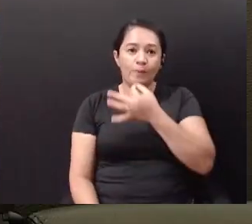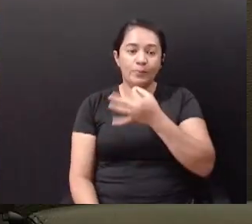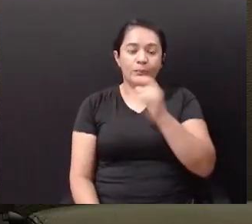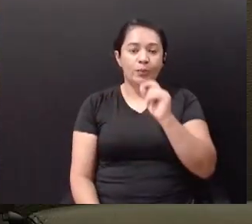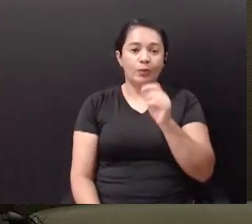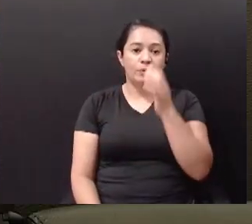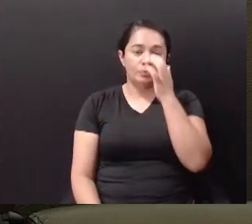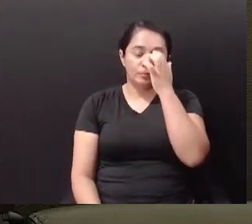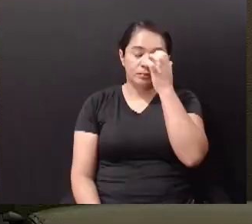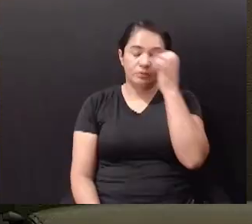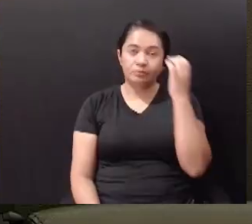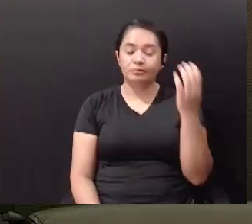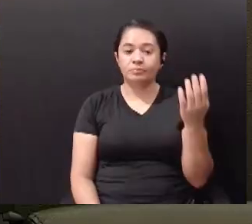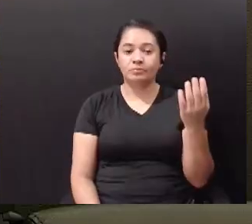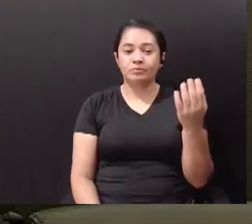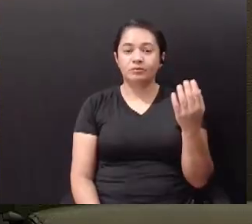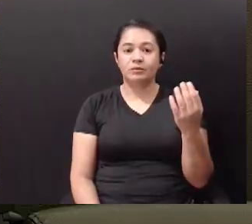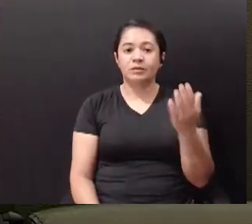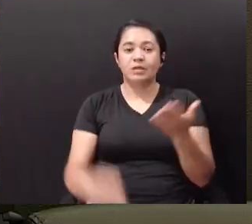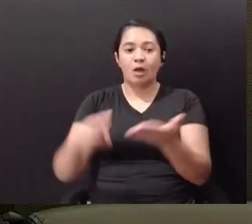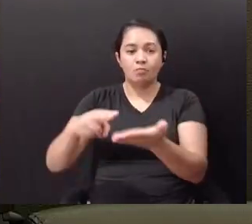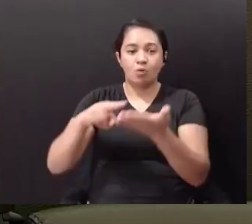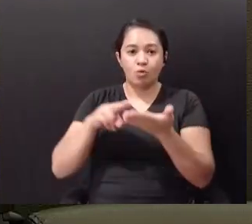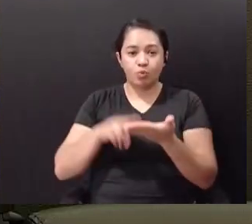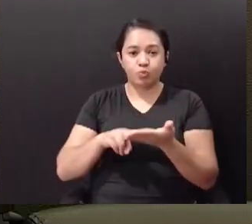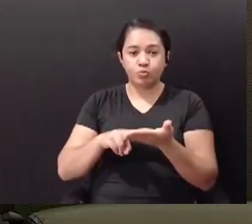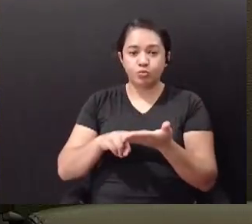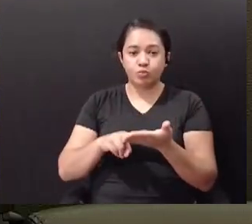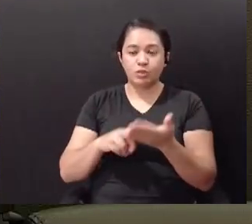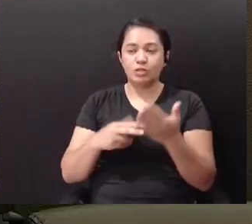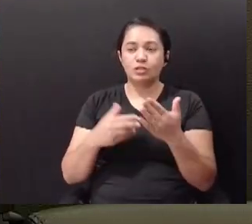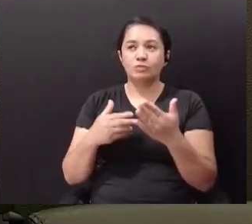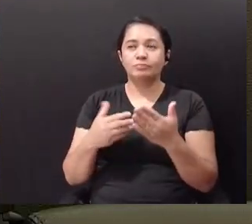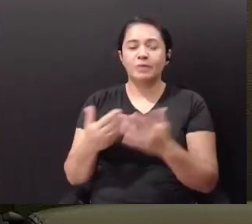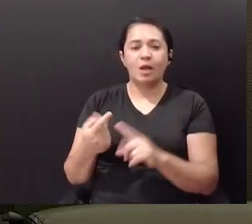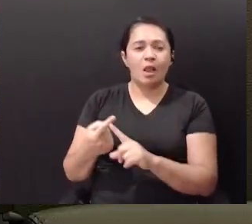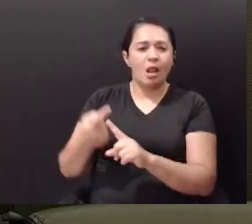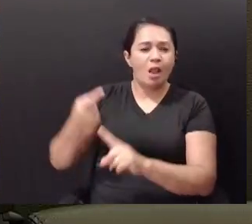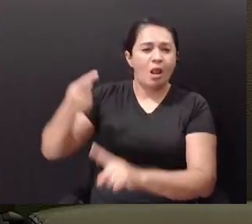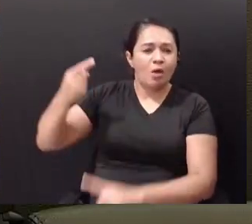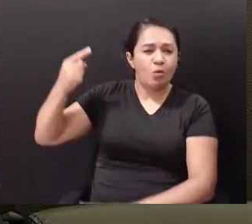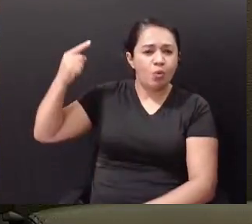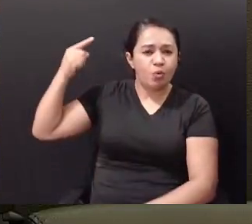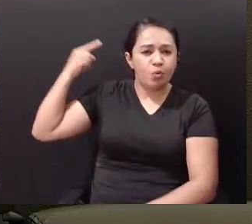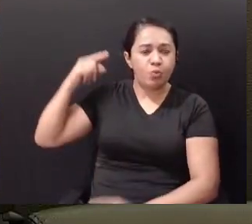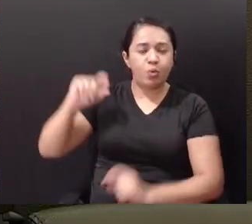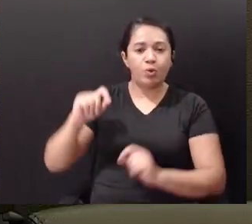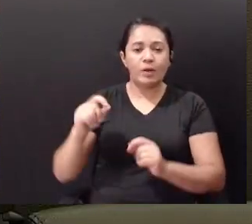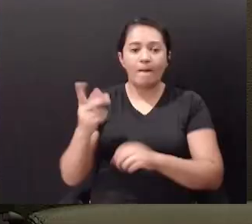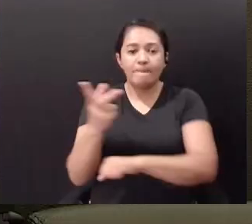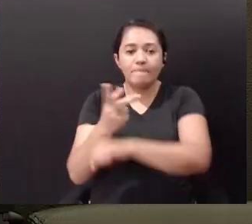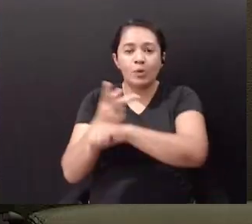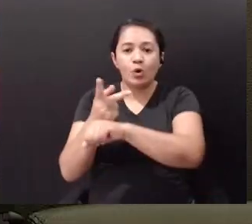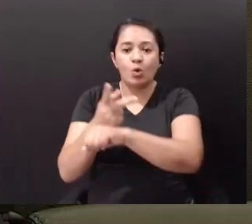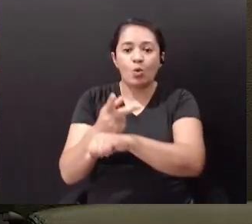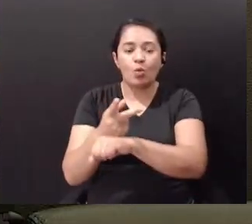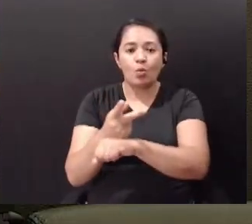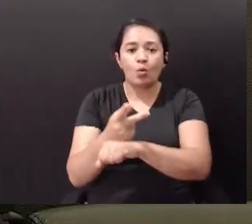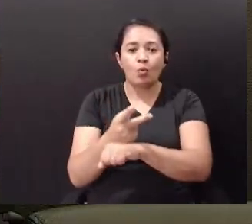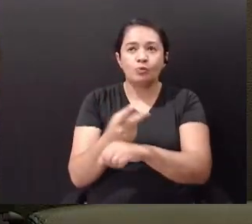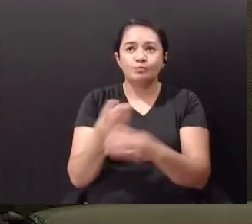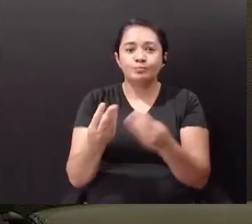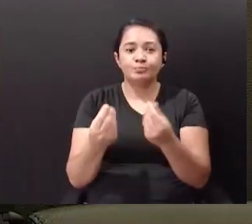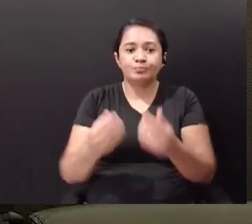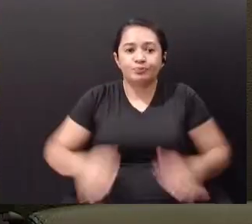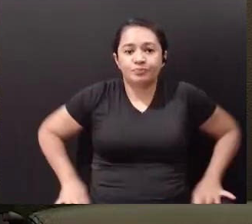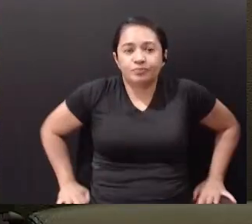uma correspondência de algum tempo atrás, em que se buscava dar o que a gente entendeu ali